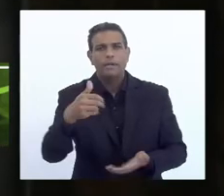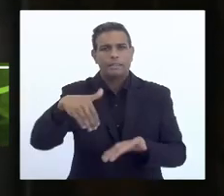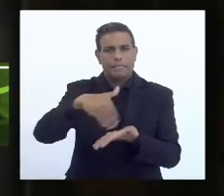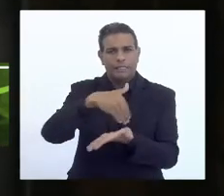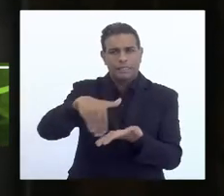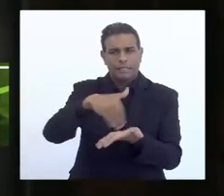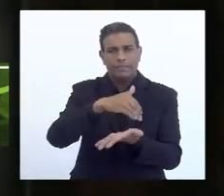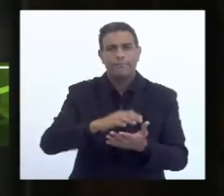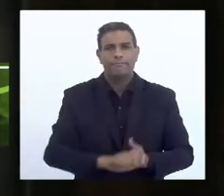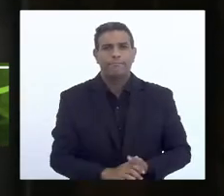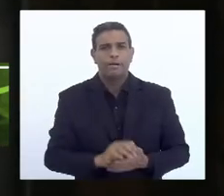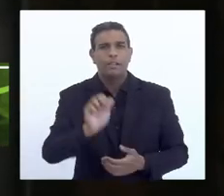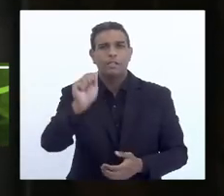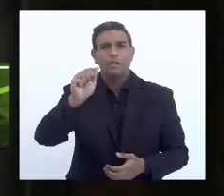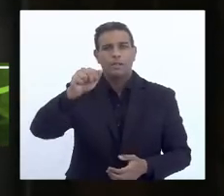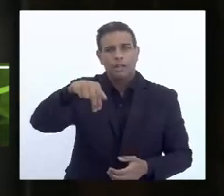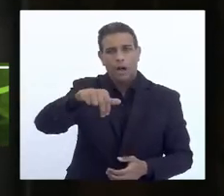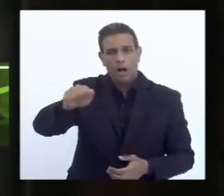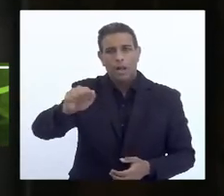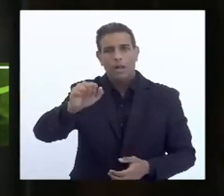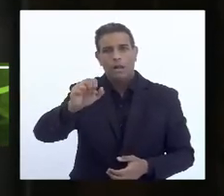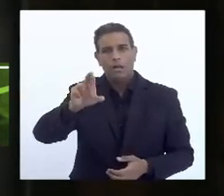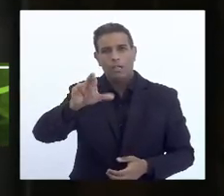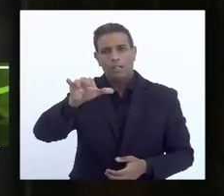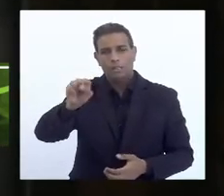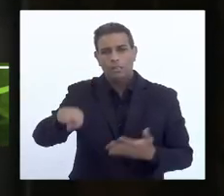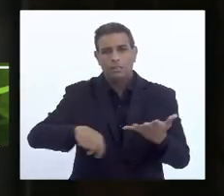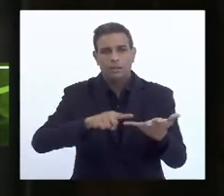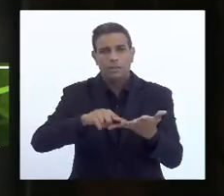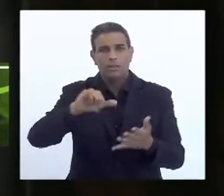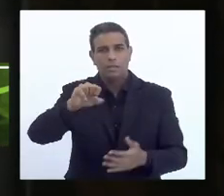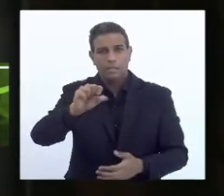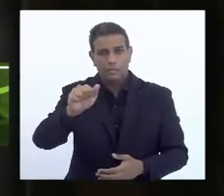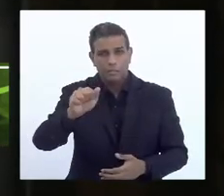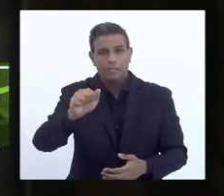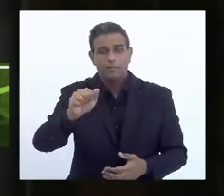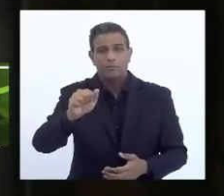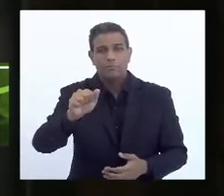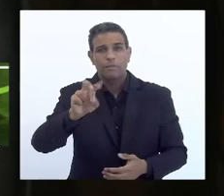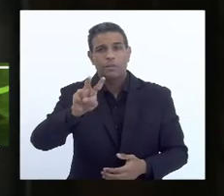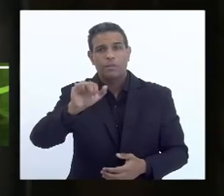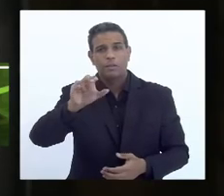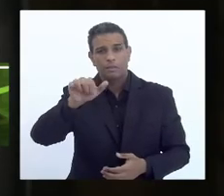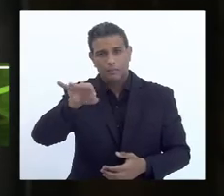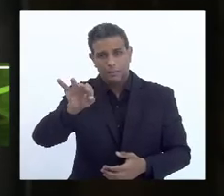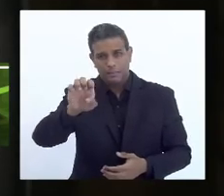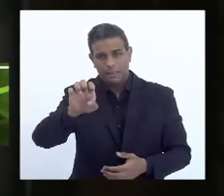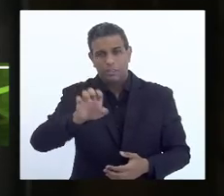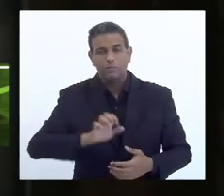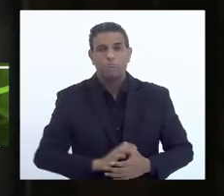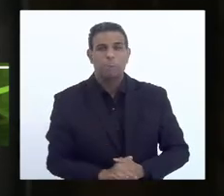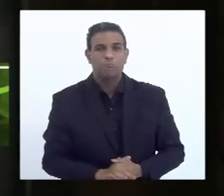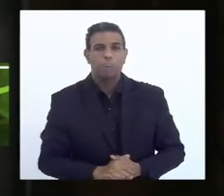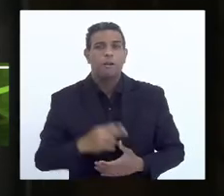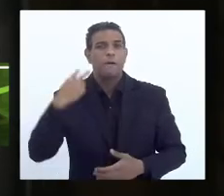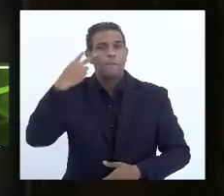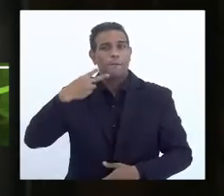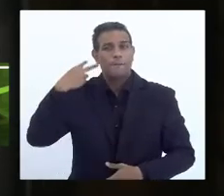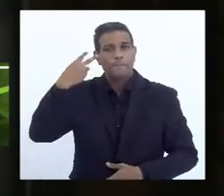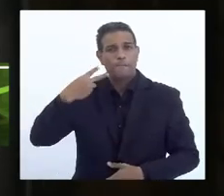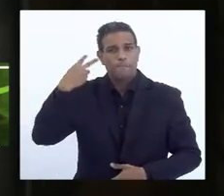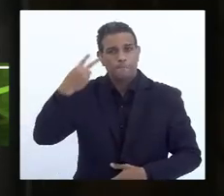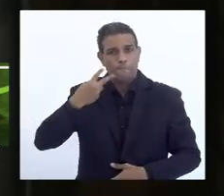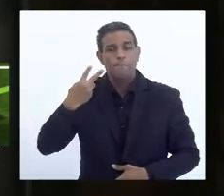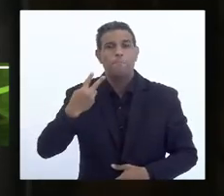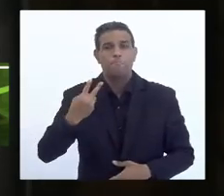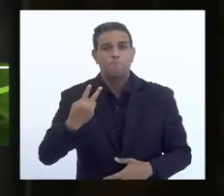Secretária, Ana Cris, Isa Vicente, Beatriz Begocian, que também é vereadora de